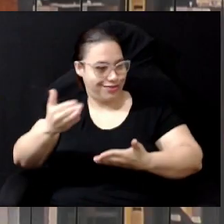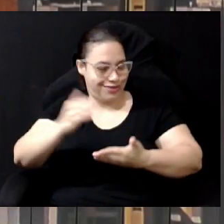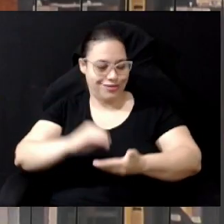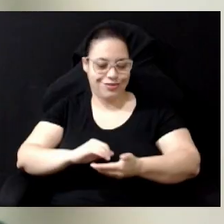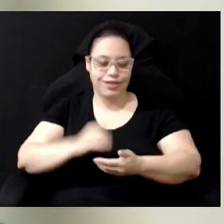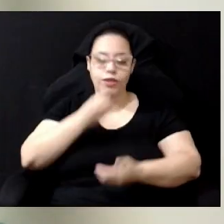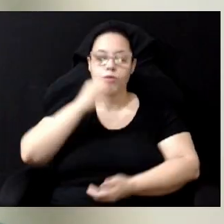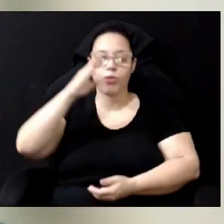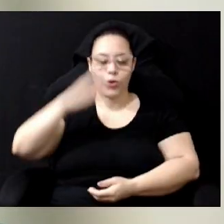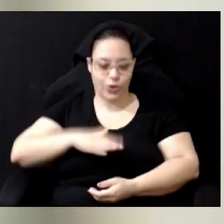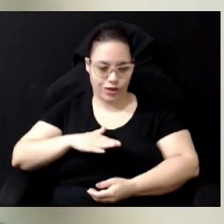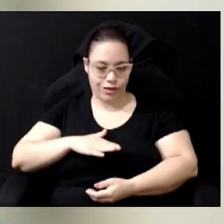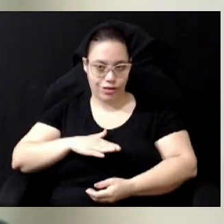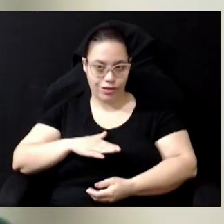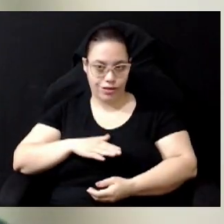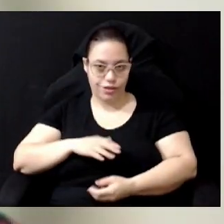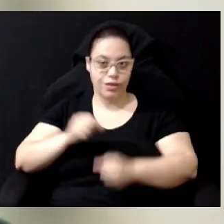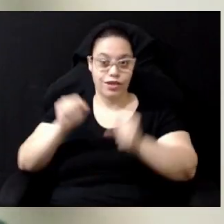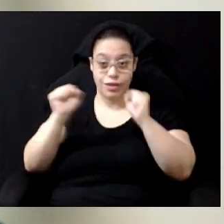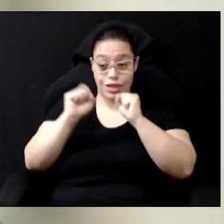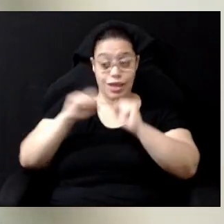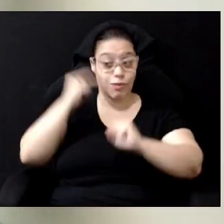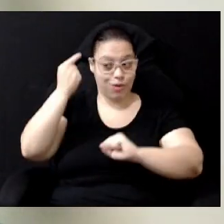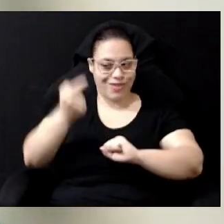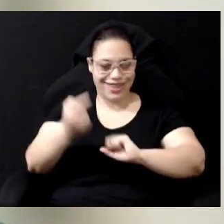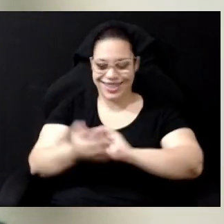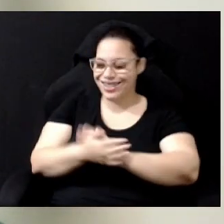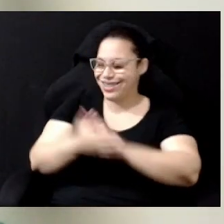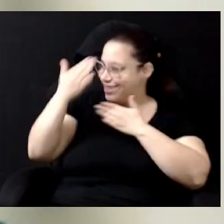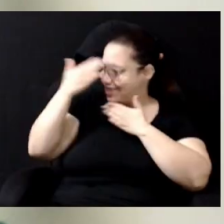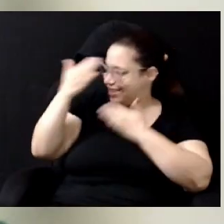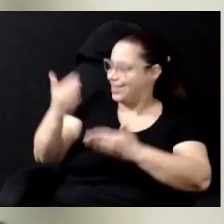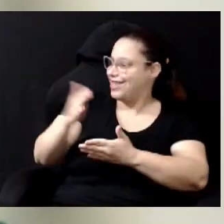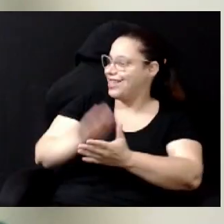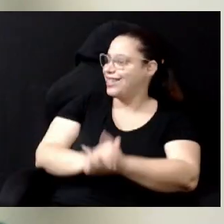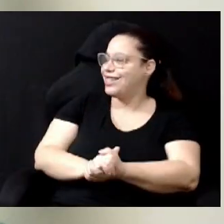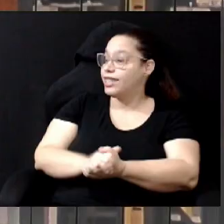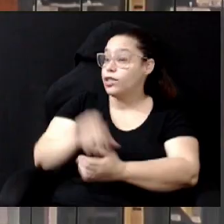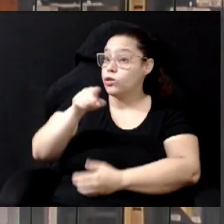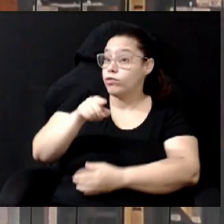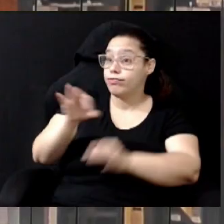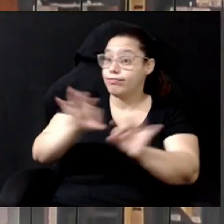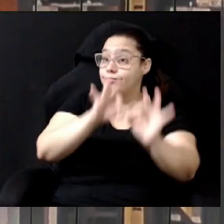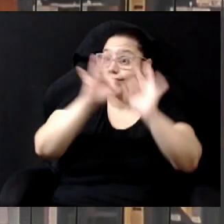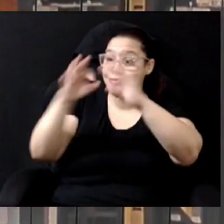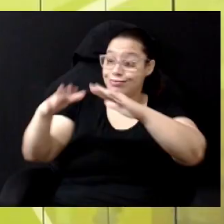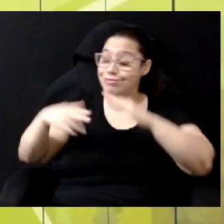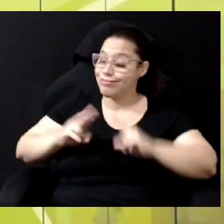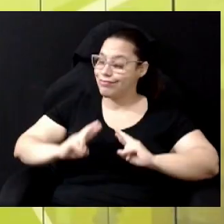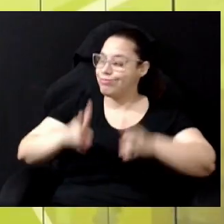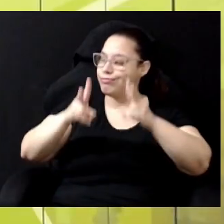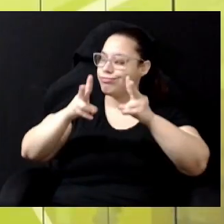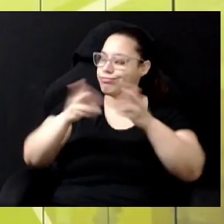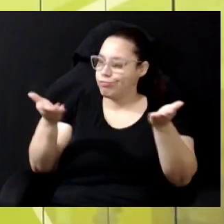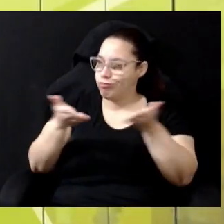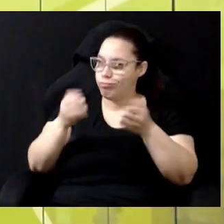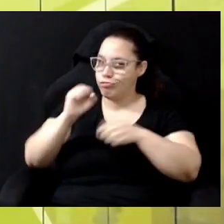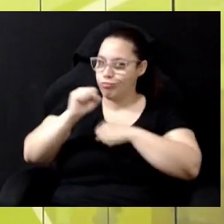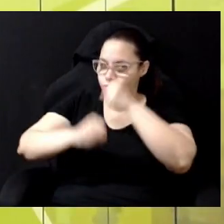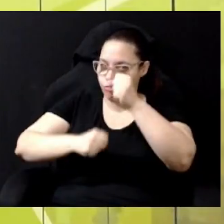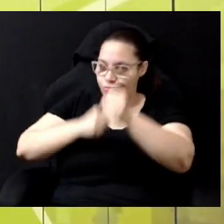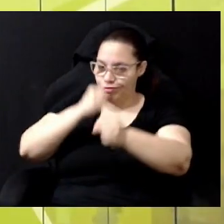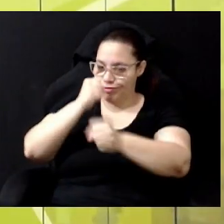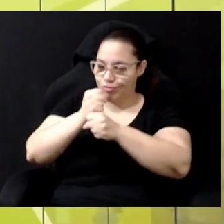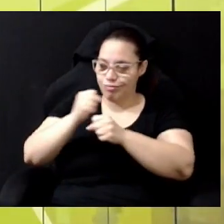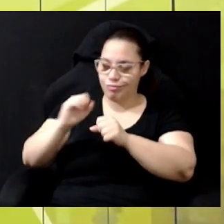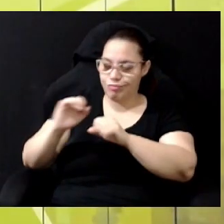Eu que agradeço. Boa tarde e espero que tenha uma próxima. Muito obrigada. E para você que nos assiste, continue com a gente, porque